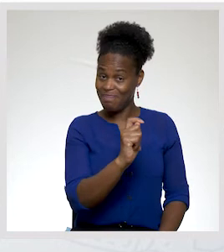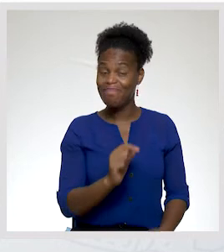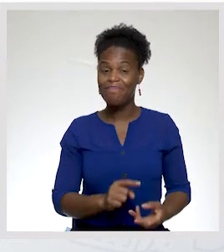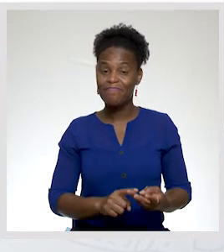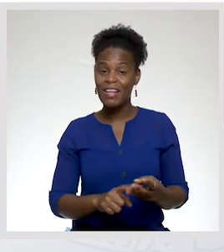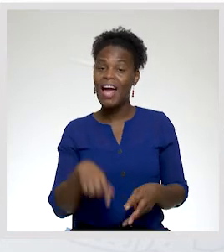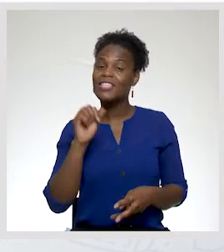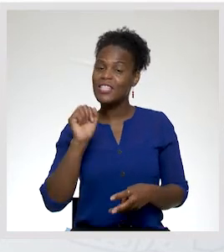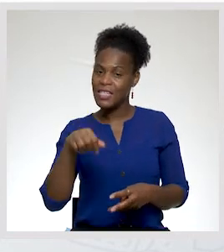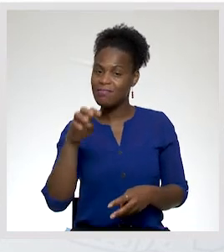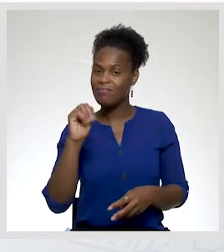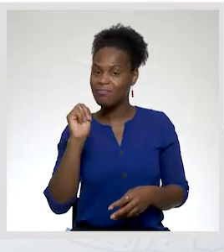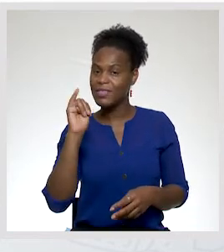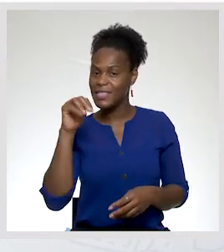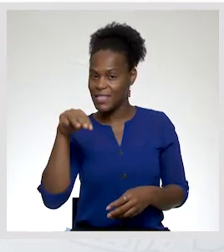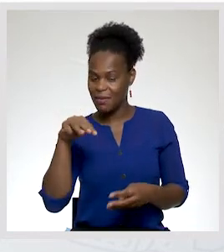sim,